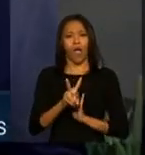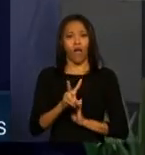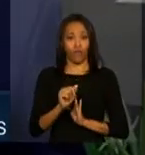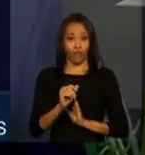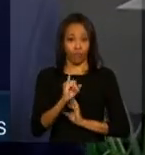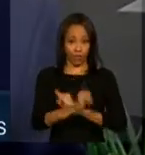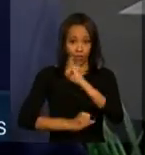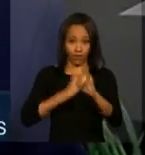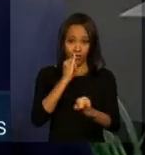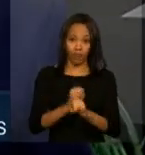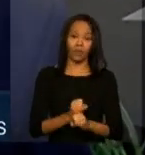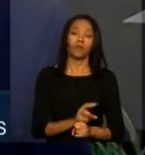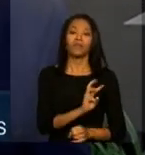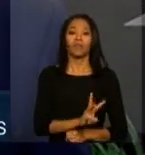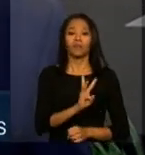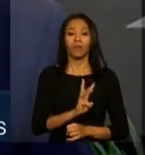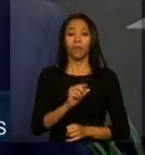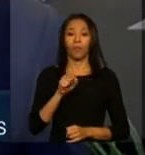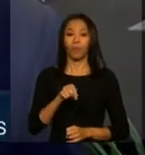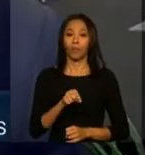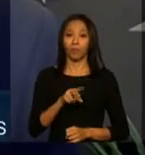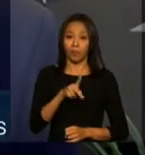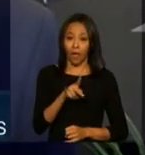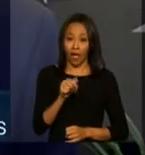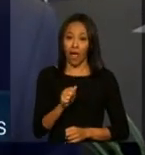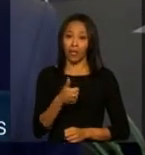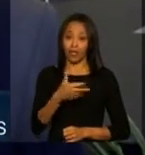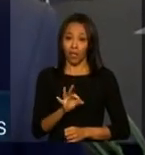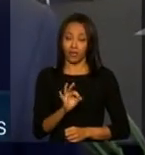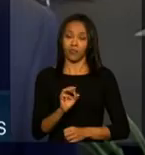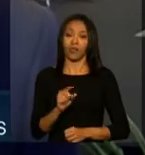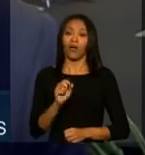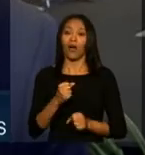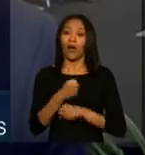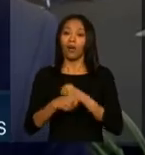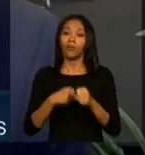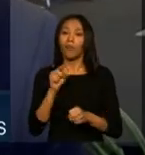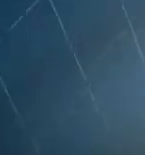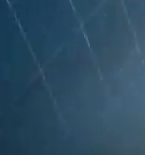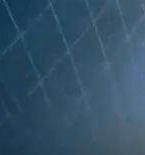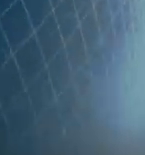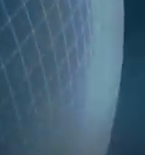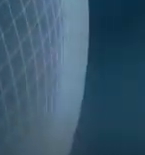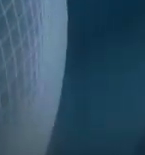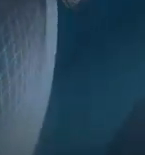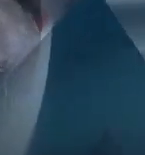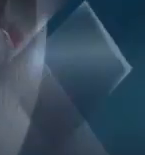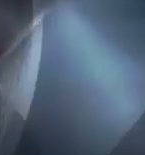internet, pelo site www.paa10anos.com.br.